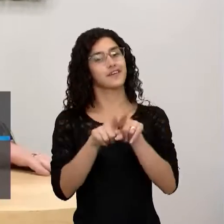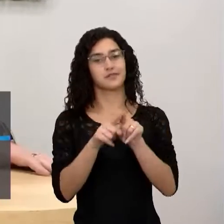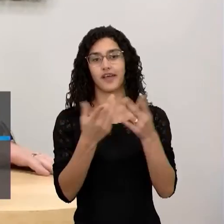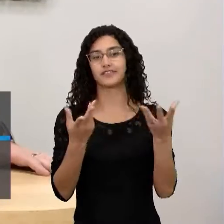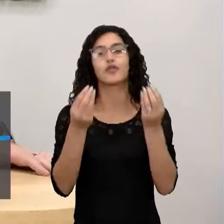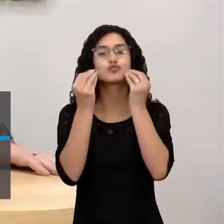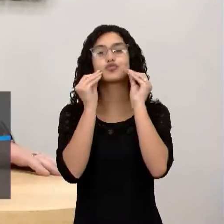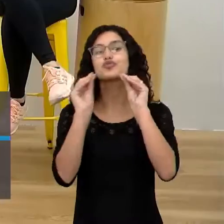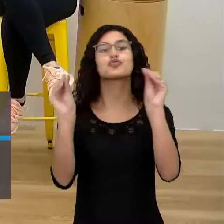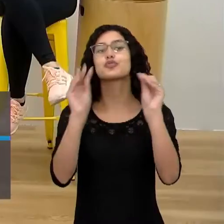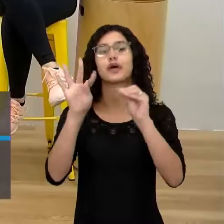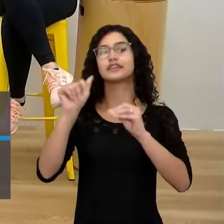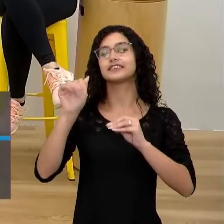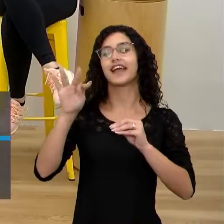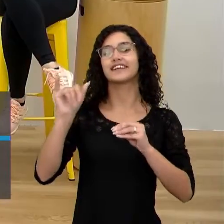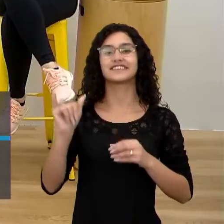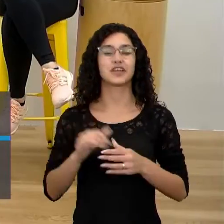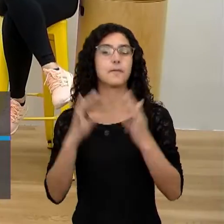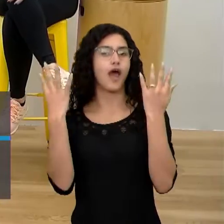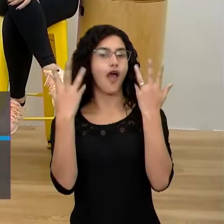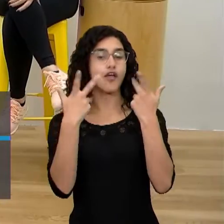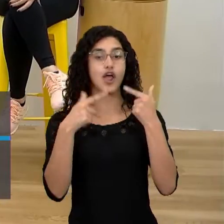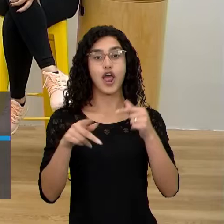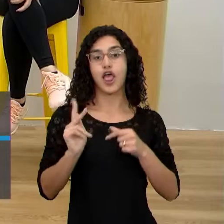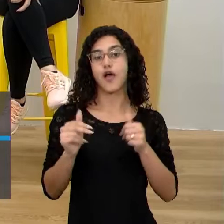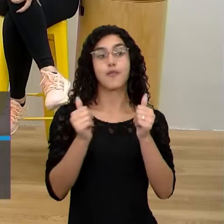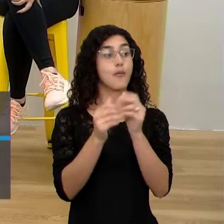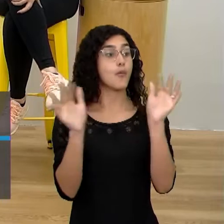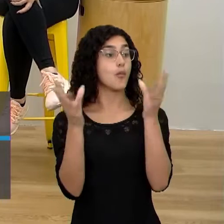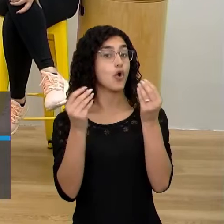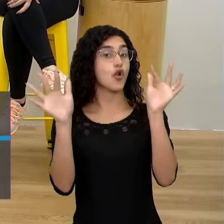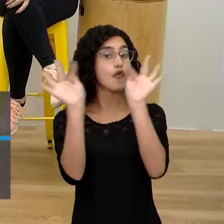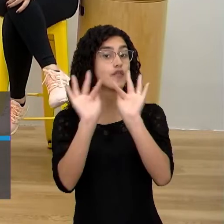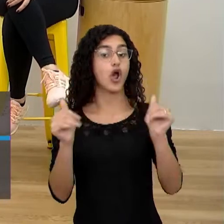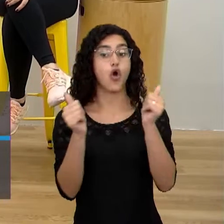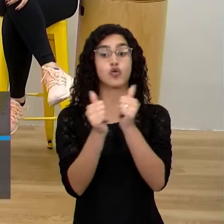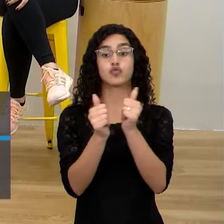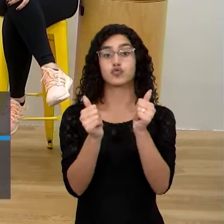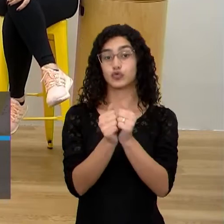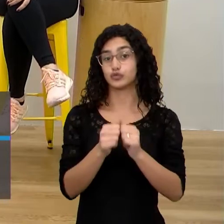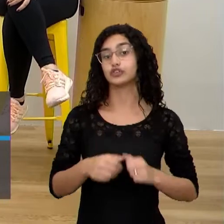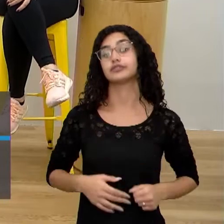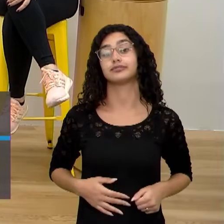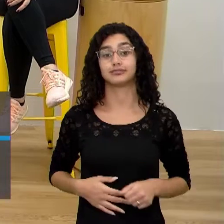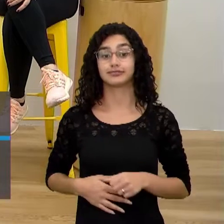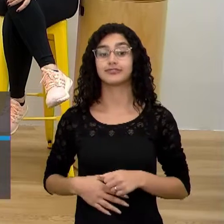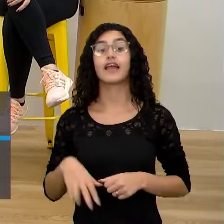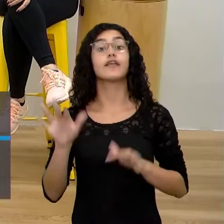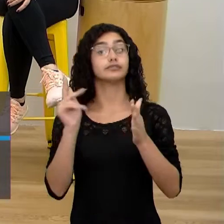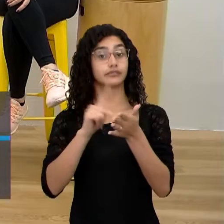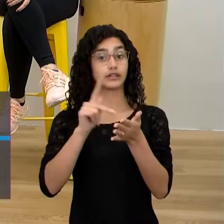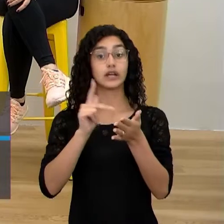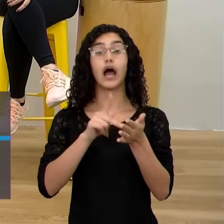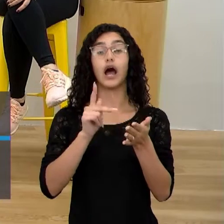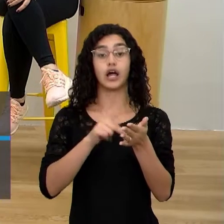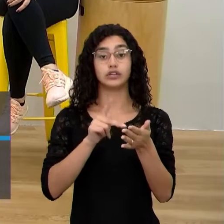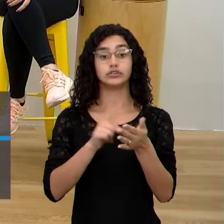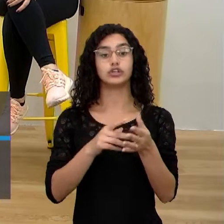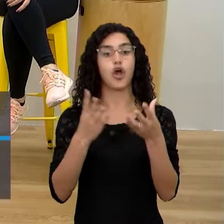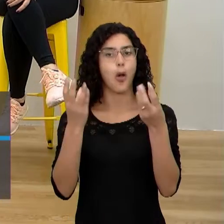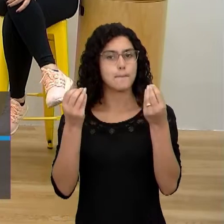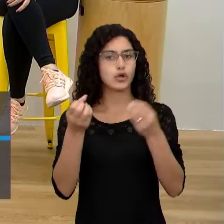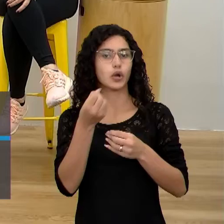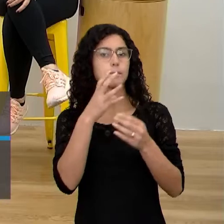fazer é mandar um beijo pra ela, né? O músico, ela tá contente que amanhã vai ter aula de Geografia e Educação Física na terceira série. Oh, que isso é verdade, né? Vai estar os